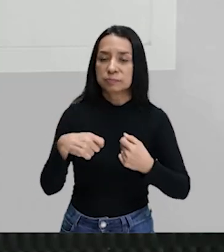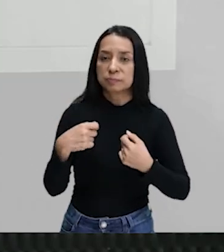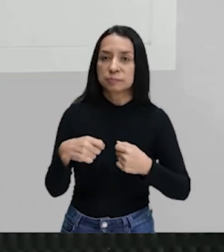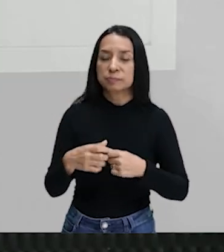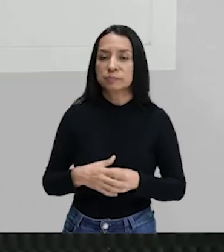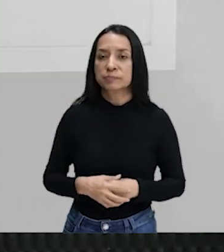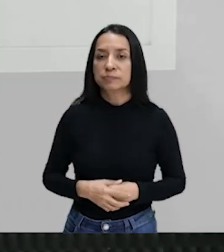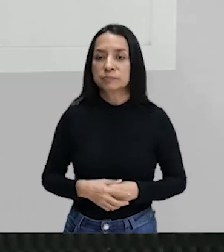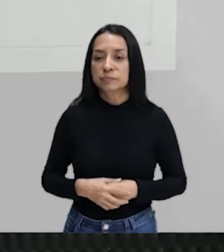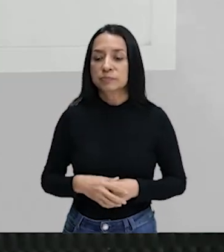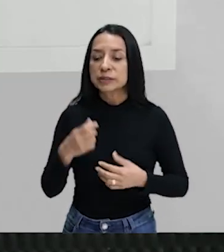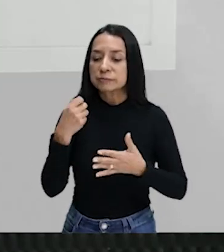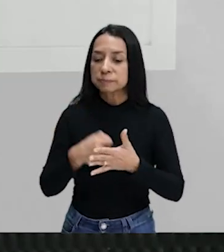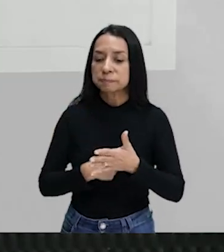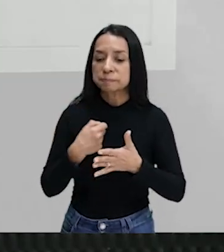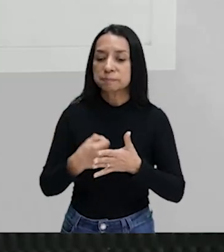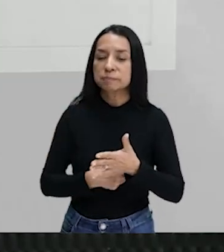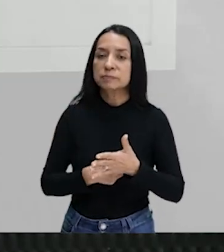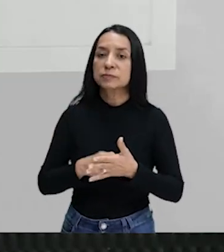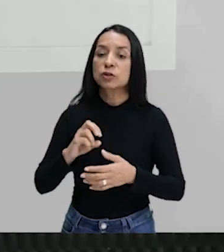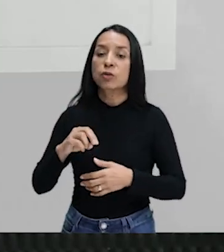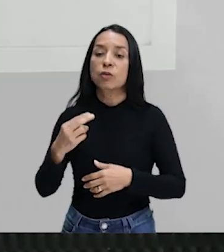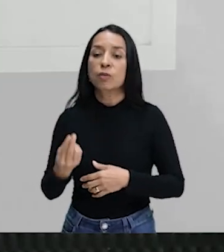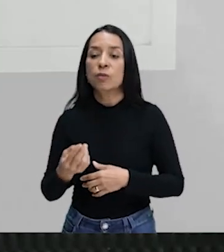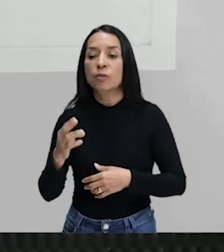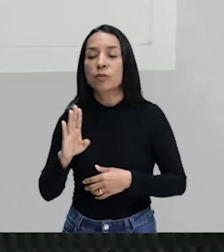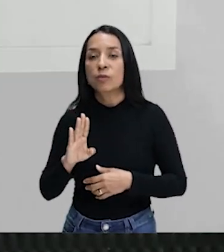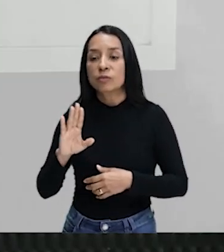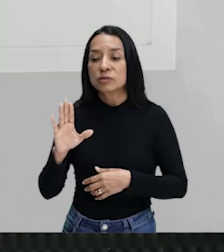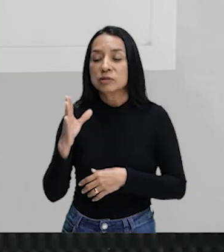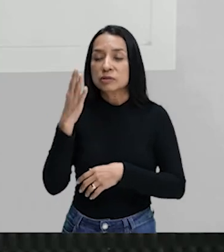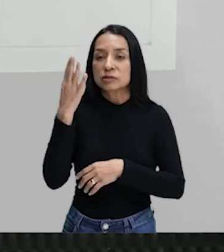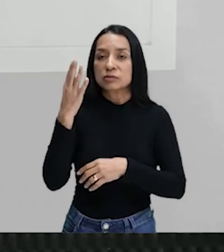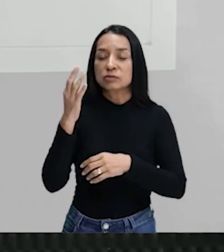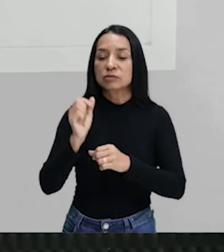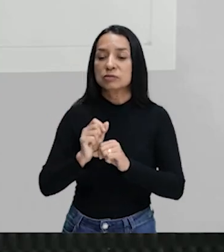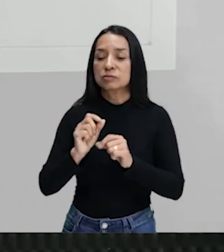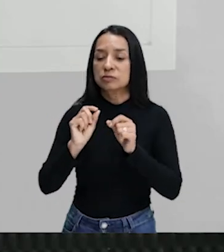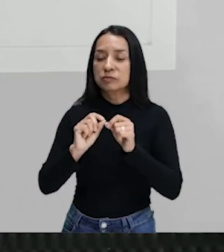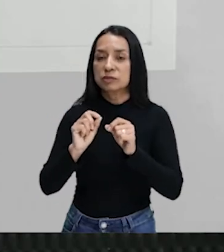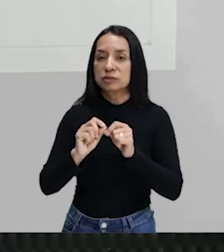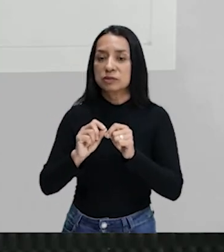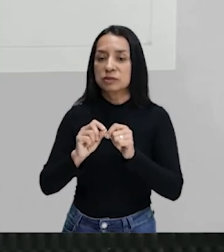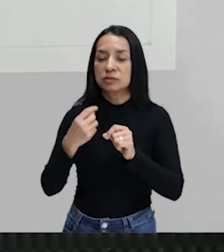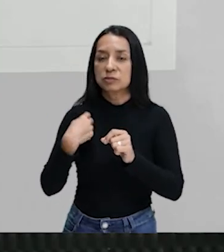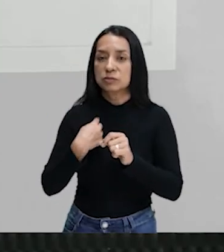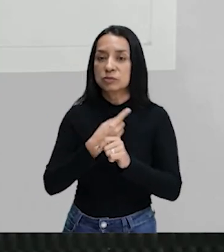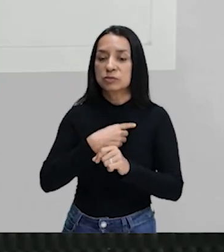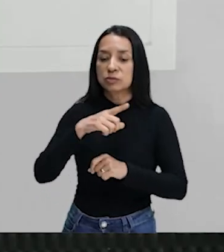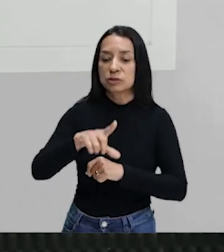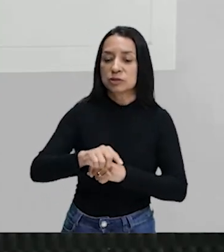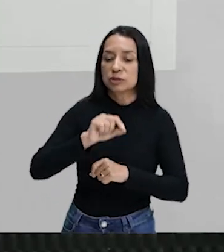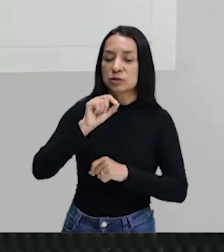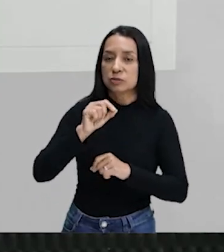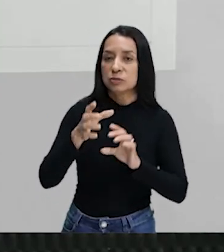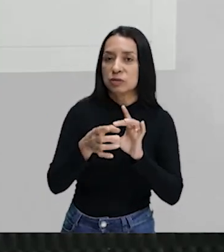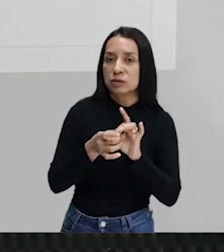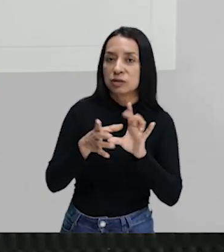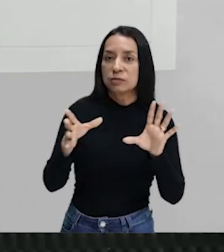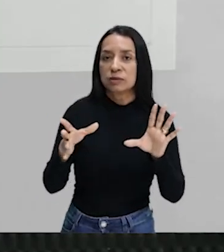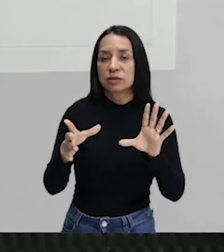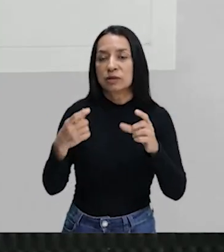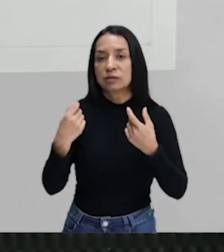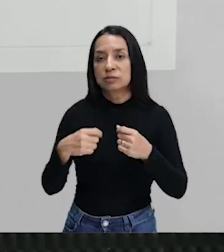precisamos, tentamos ou até decidimos fazer. As nossas escolhas, o nosso livre-arbítrio, ele deve levar